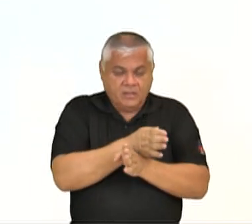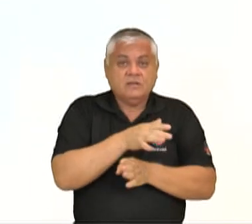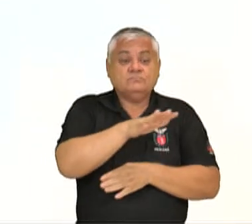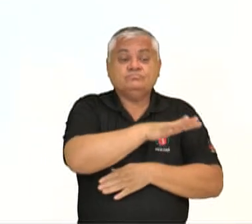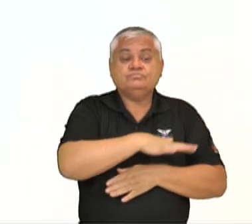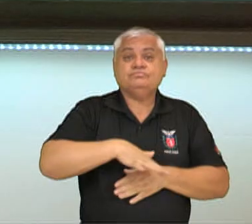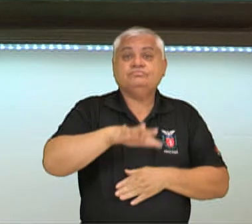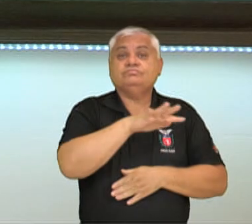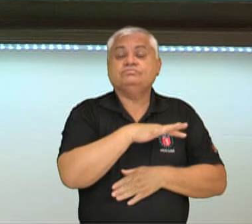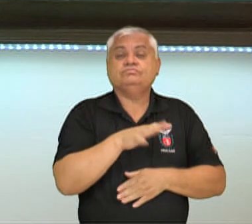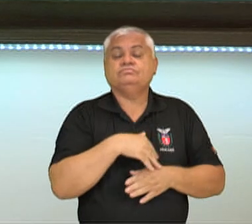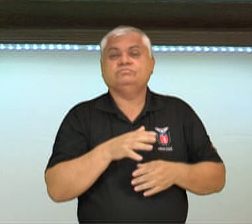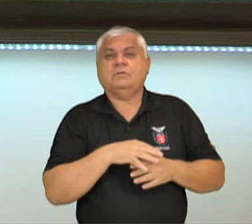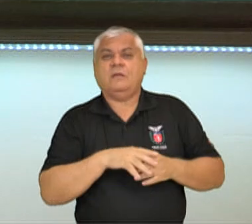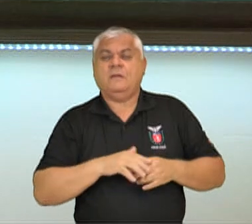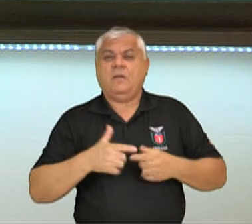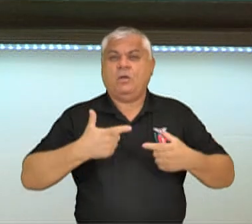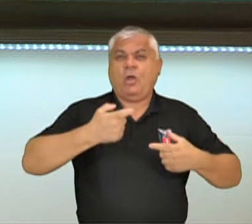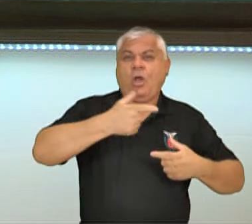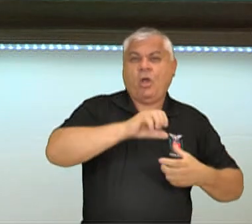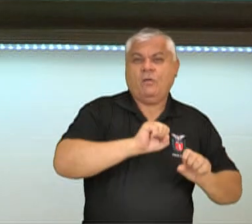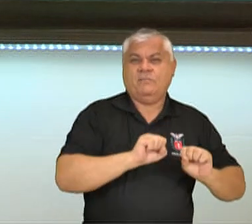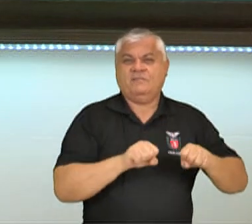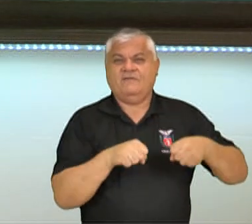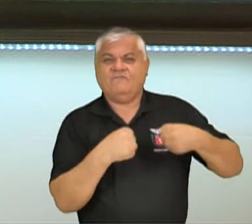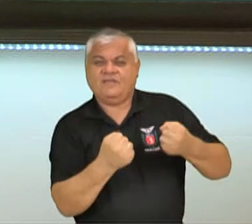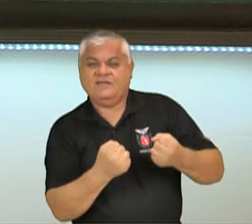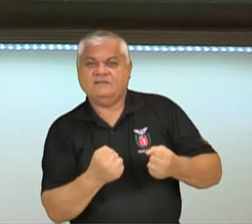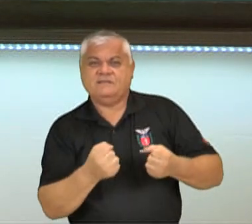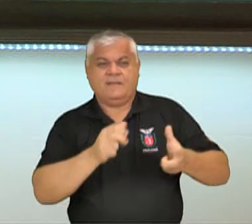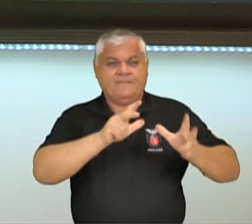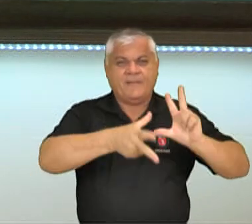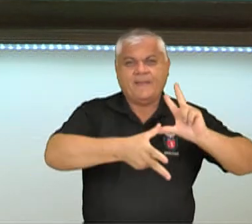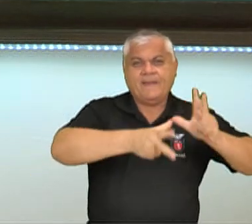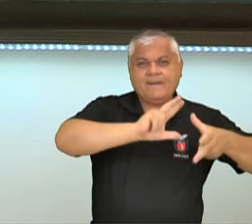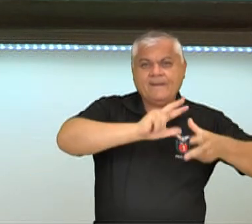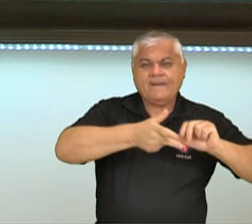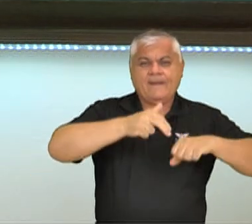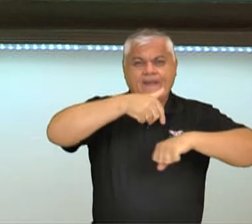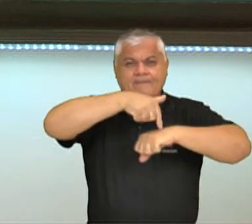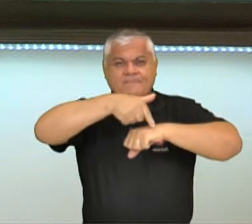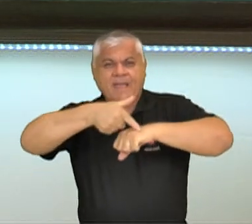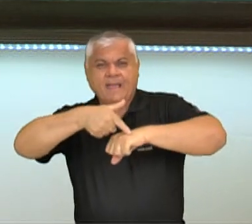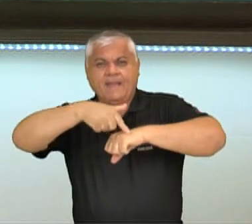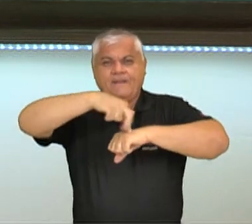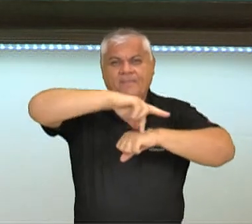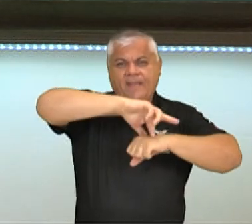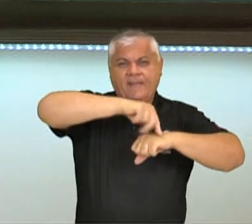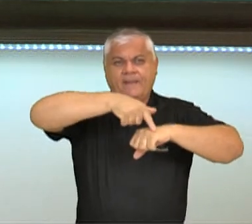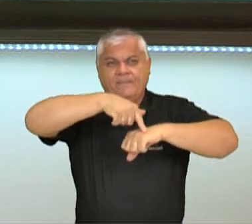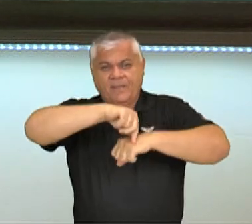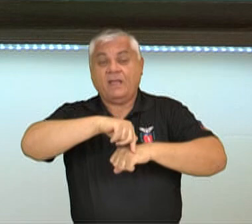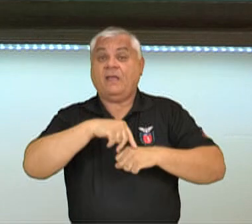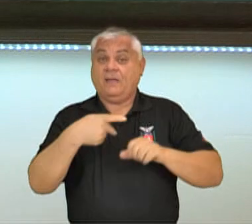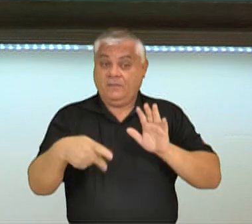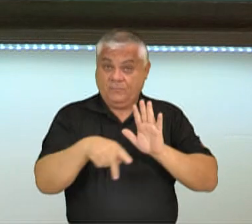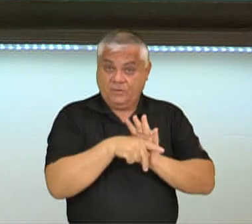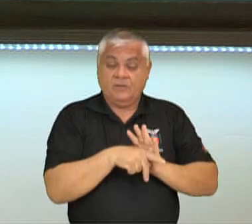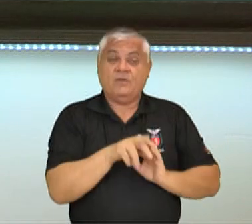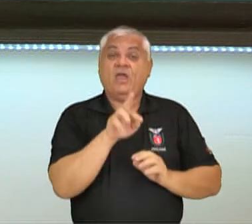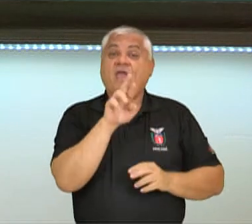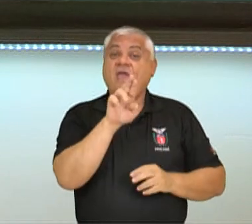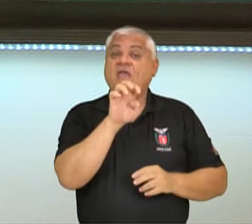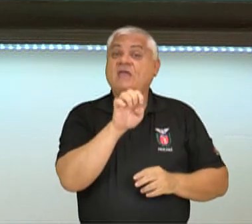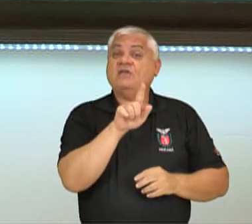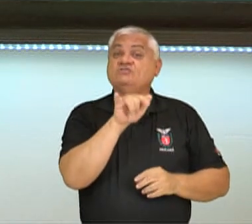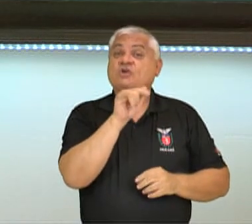dos golpes, desses golpes de grande amplitude, que são mais utilizados na capoeira regional. A capoeira Angola